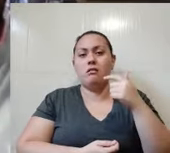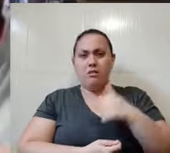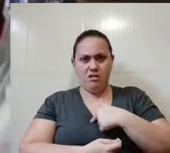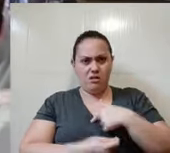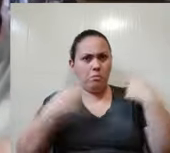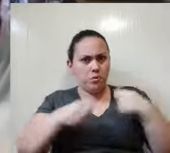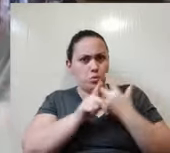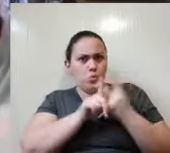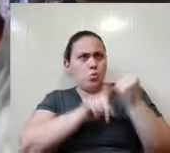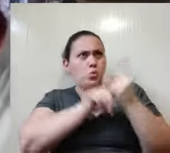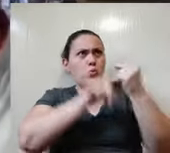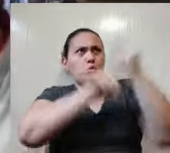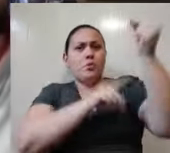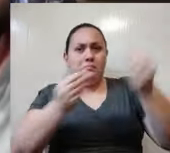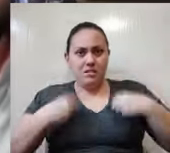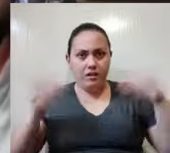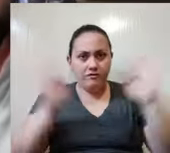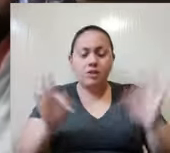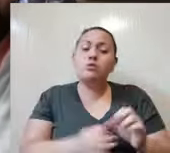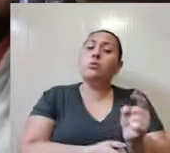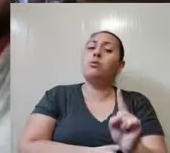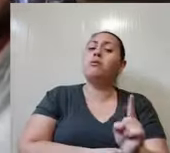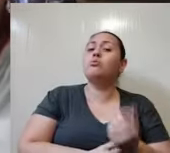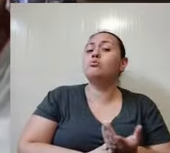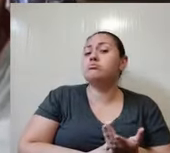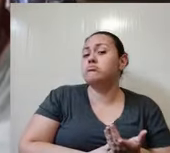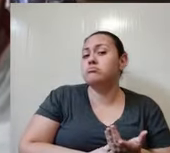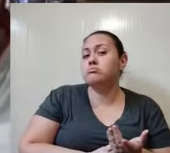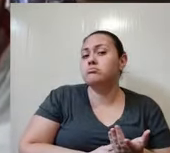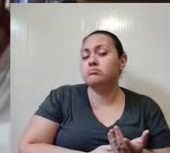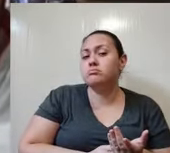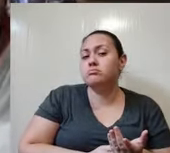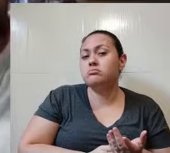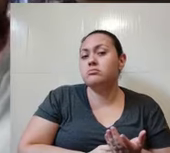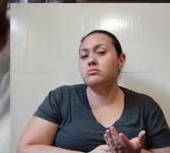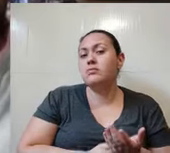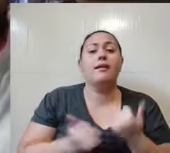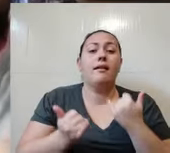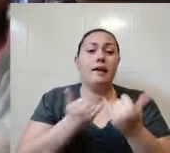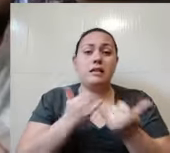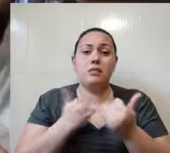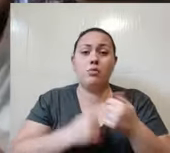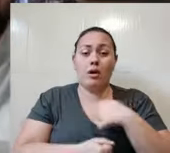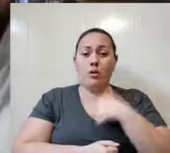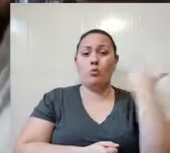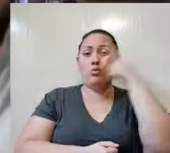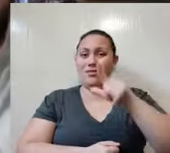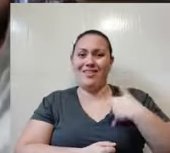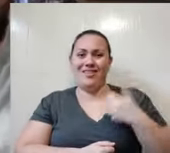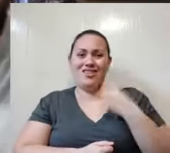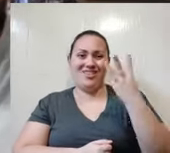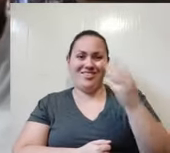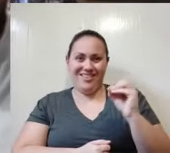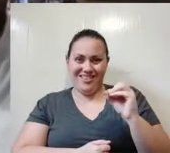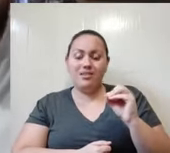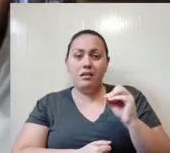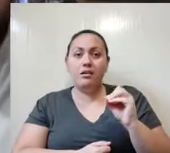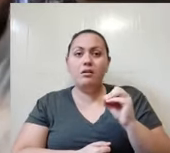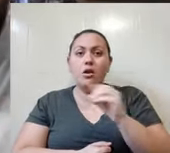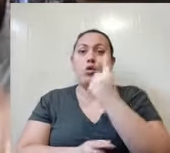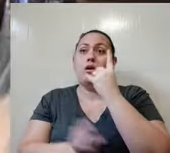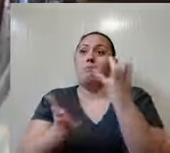sucedido eu preciso ser para ser feliz. Por exemplo, será que para ganhar o meu primeiro milhão com 30 anos, será que